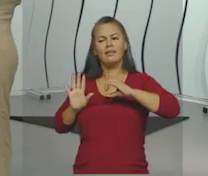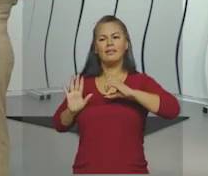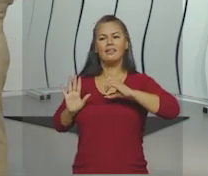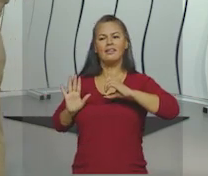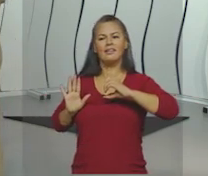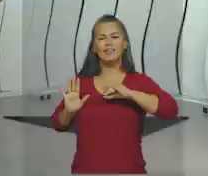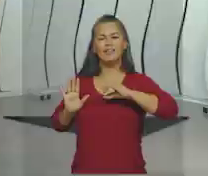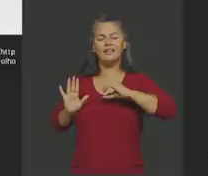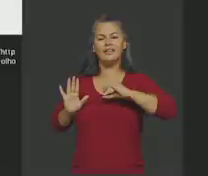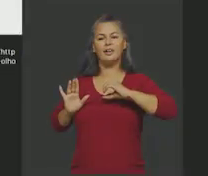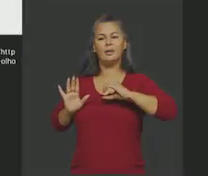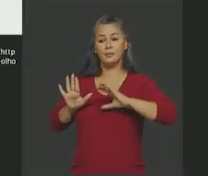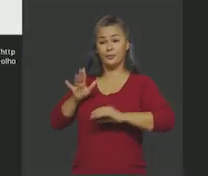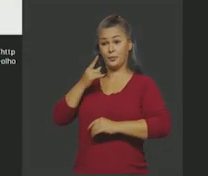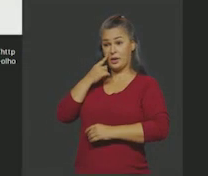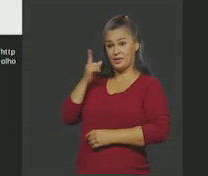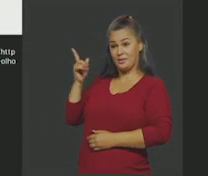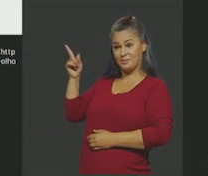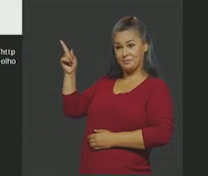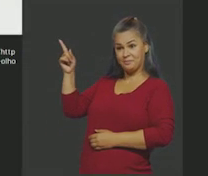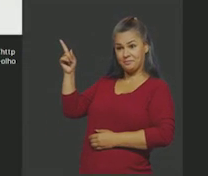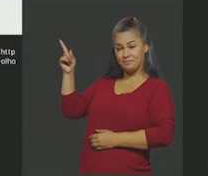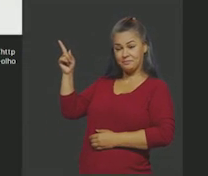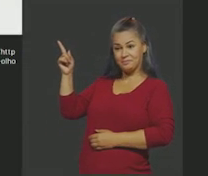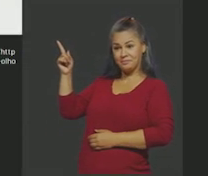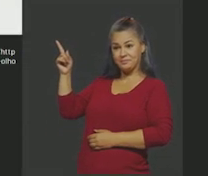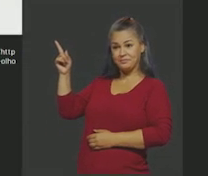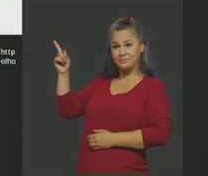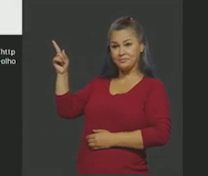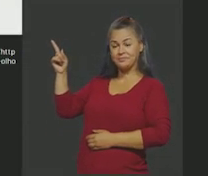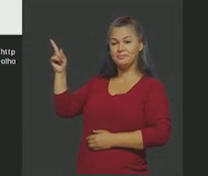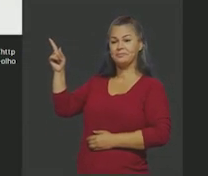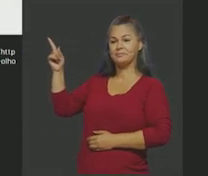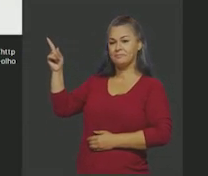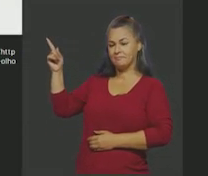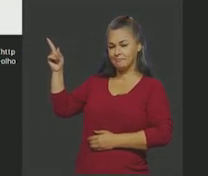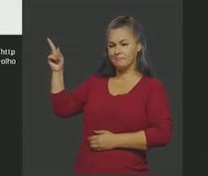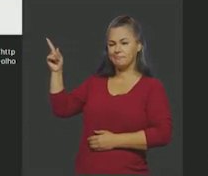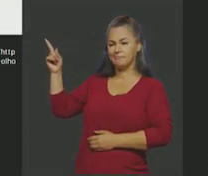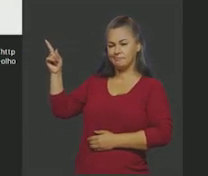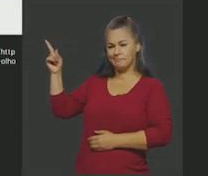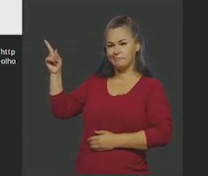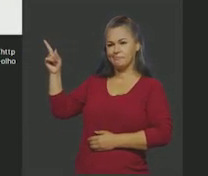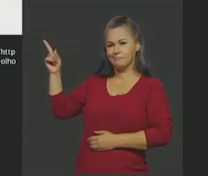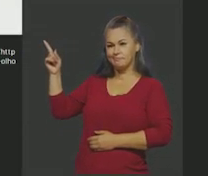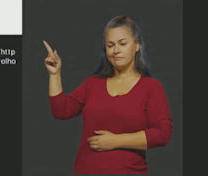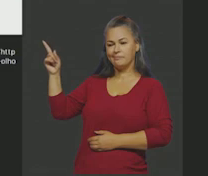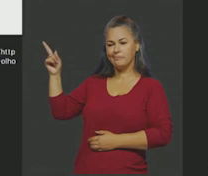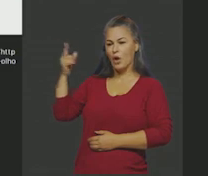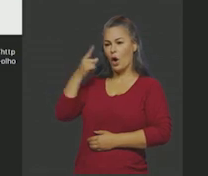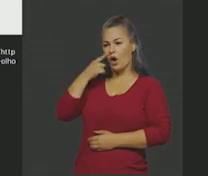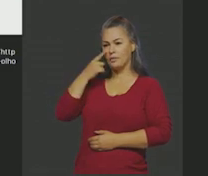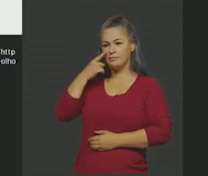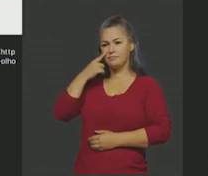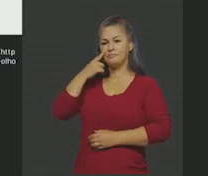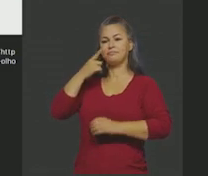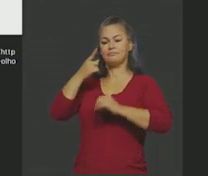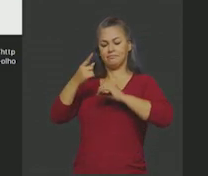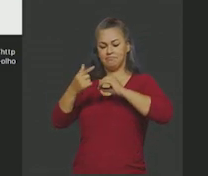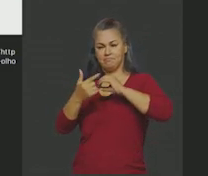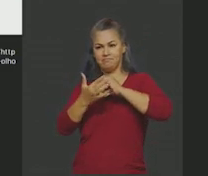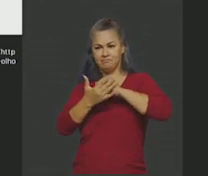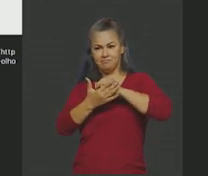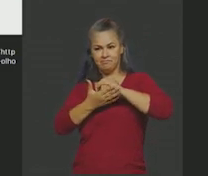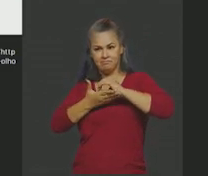Então, aqui, mostrando um desenho, fica mais fácil de ver. Olha aqui, ó. Nós temos a córnea, que é